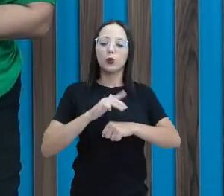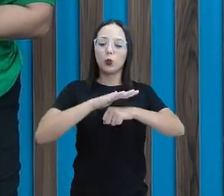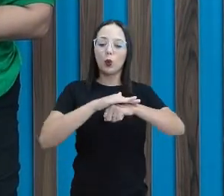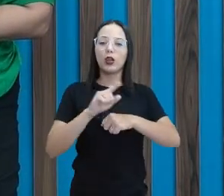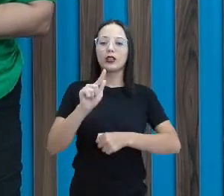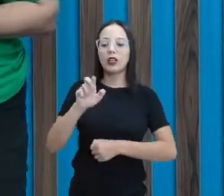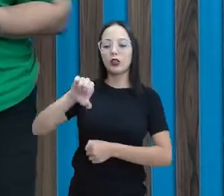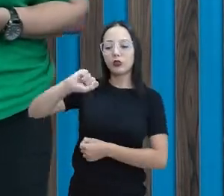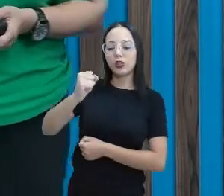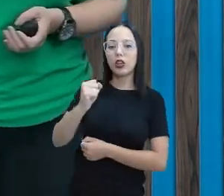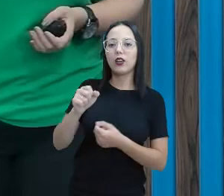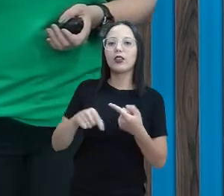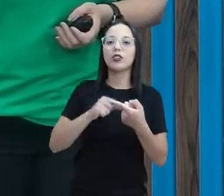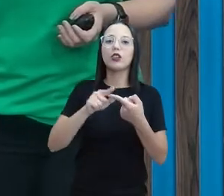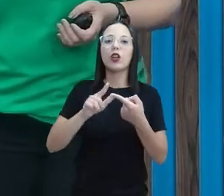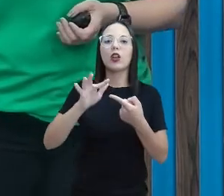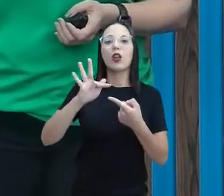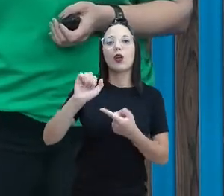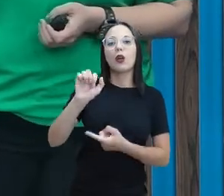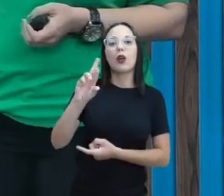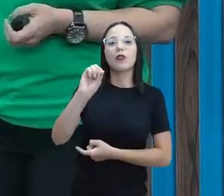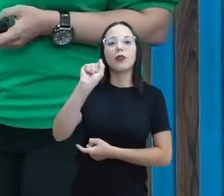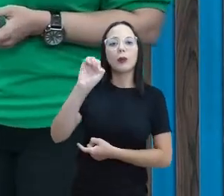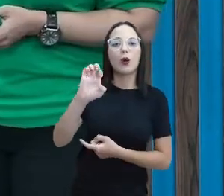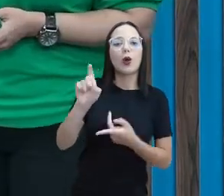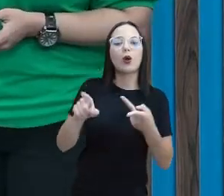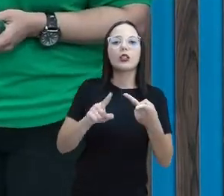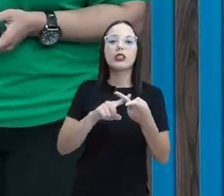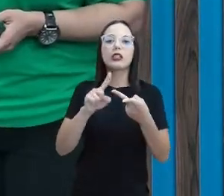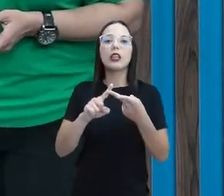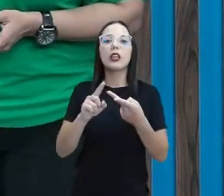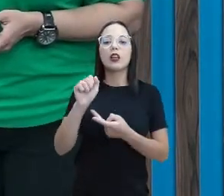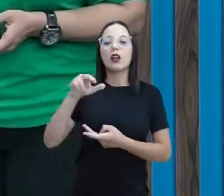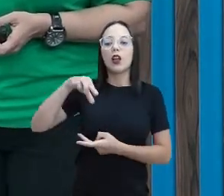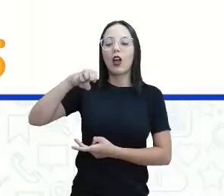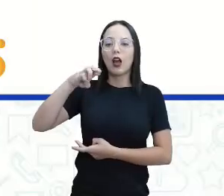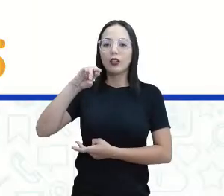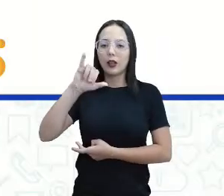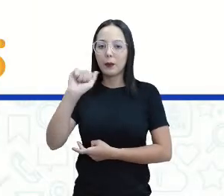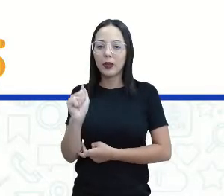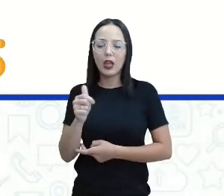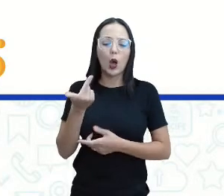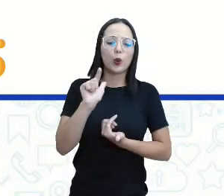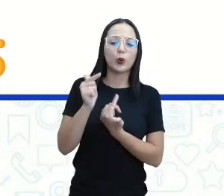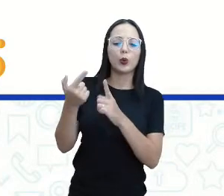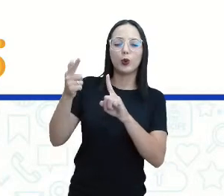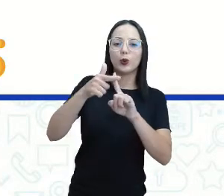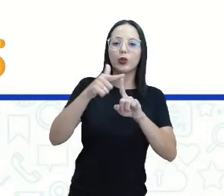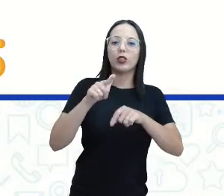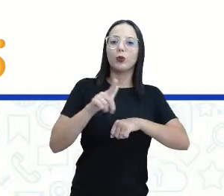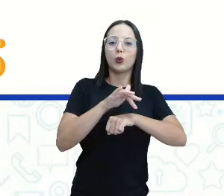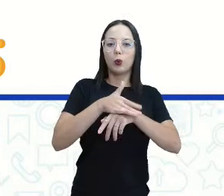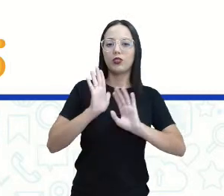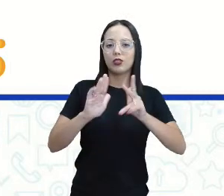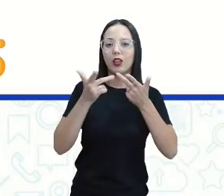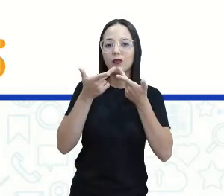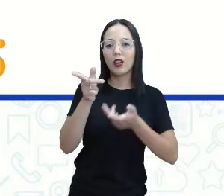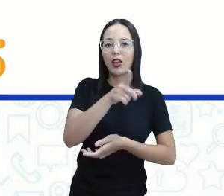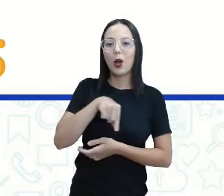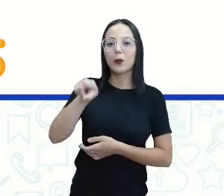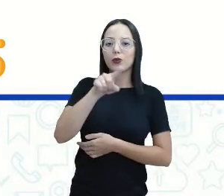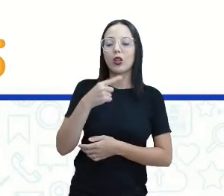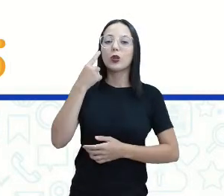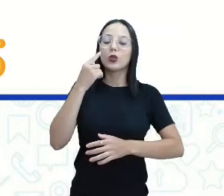genes recessivos, como fibrose cística, hemofilia, anemia falciforme, outras doenças genéticas, como eu já falei para vocês,